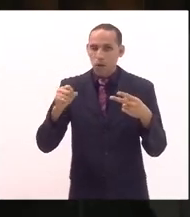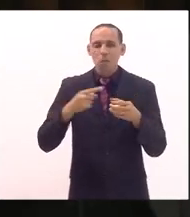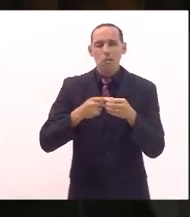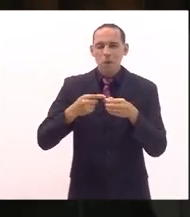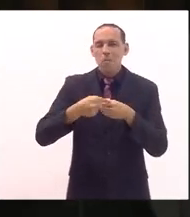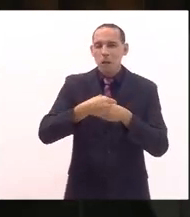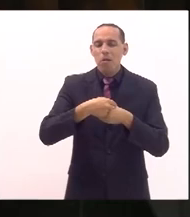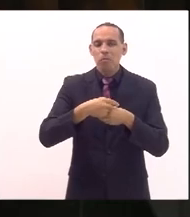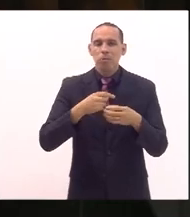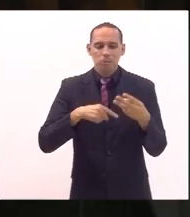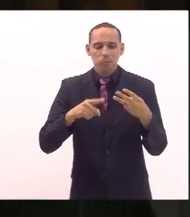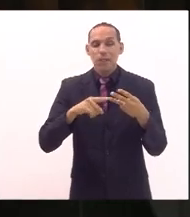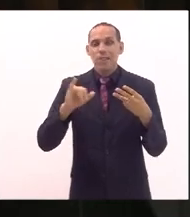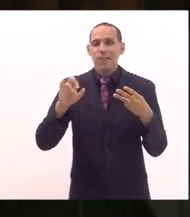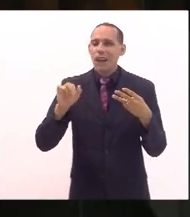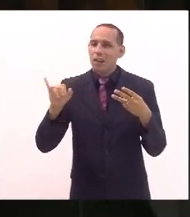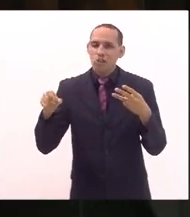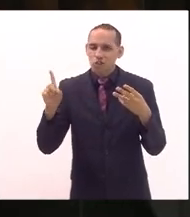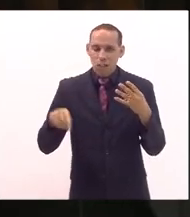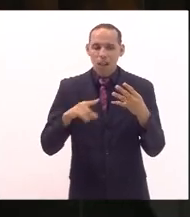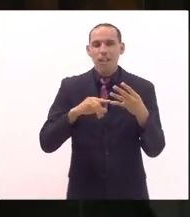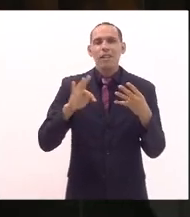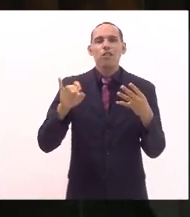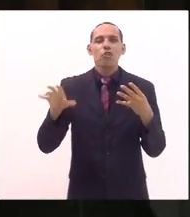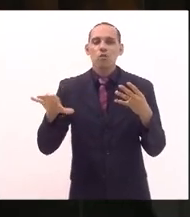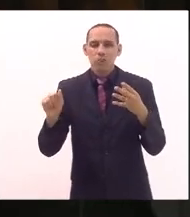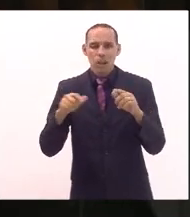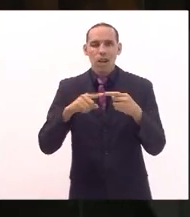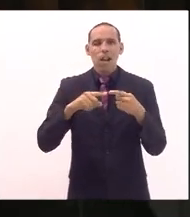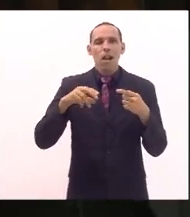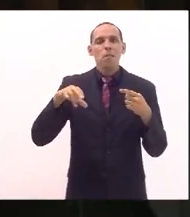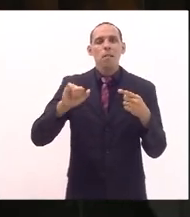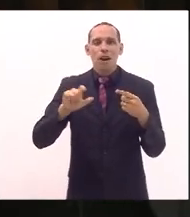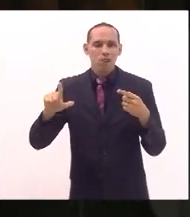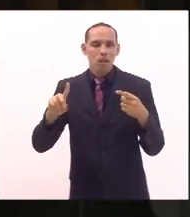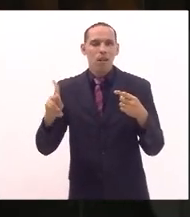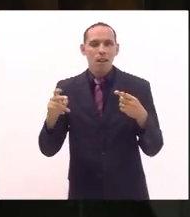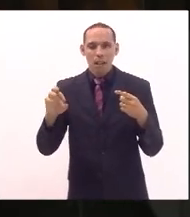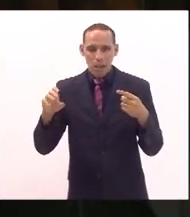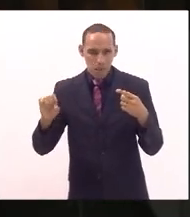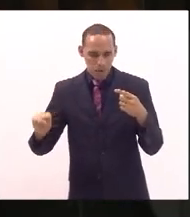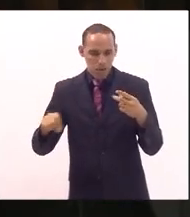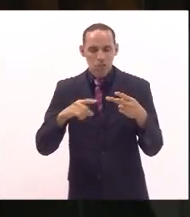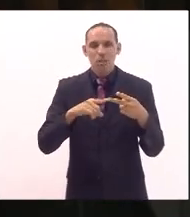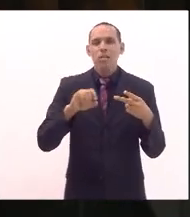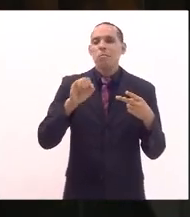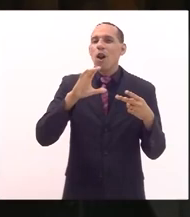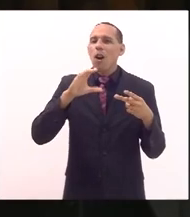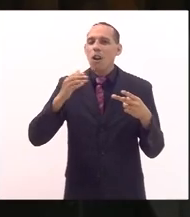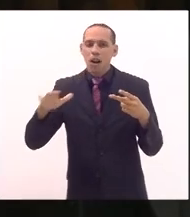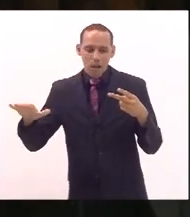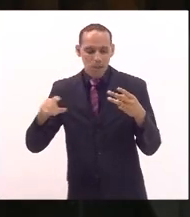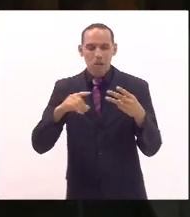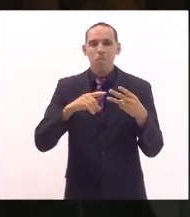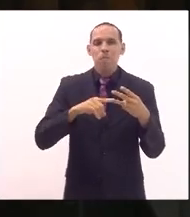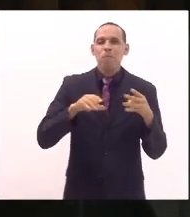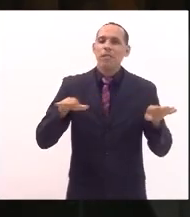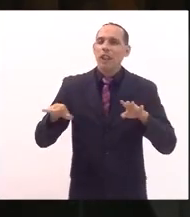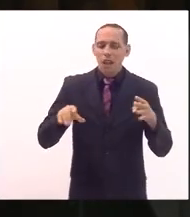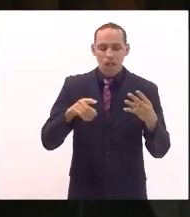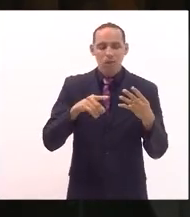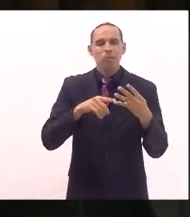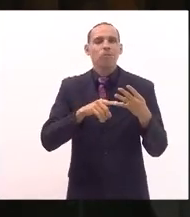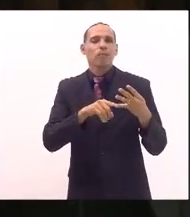Estado Irajá Tijuca Marechal Hermes Copacabana Jacarepaguá Santa o